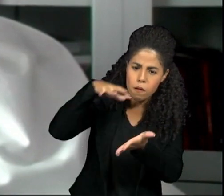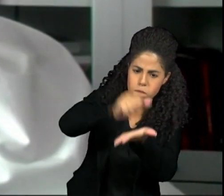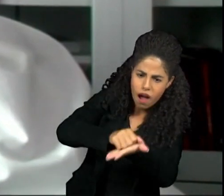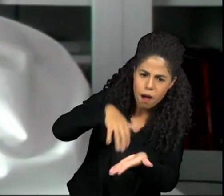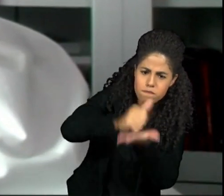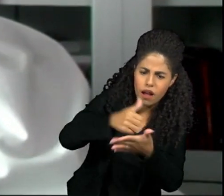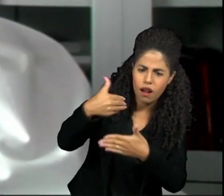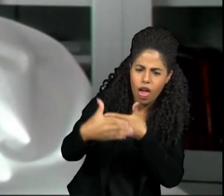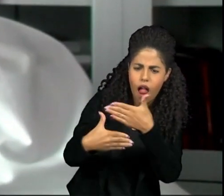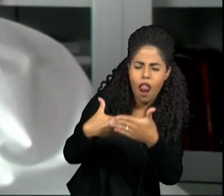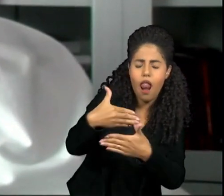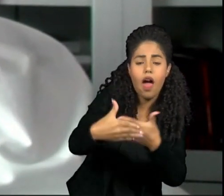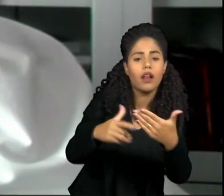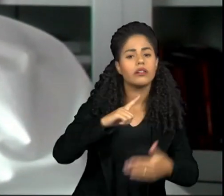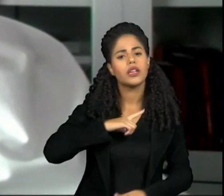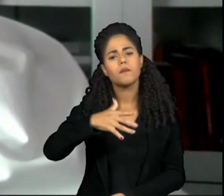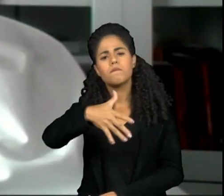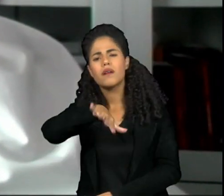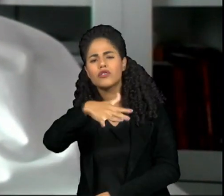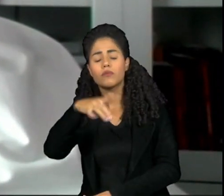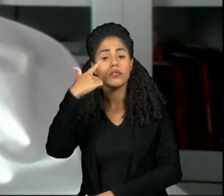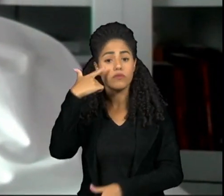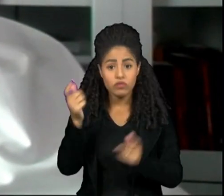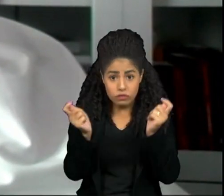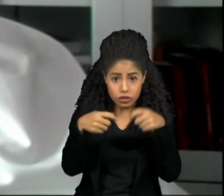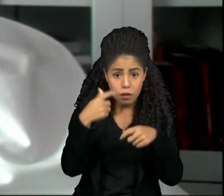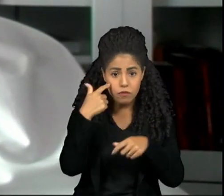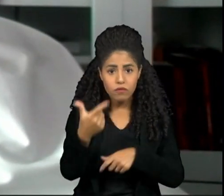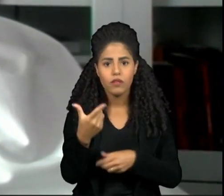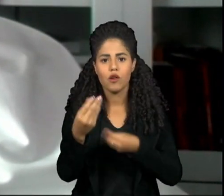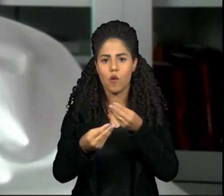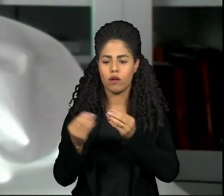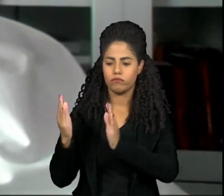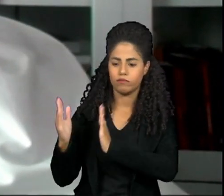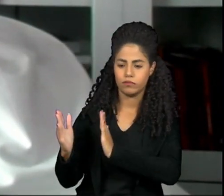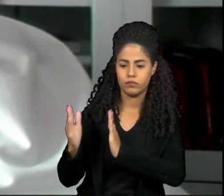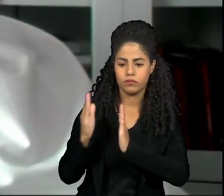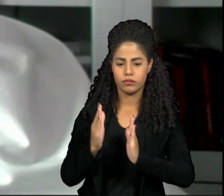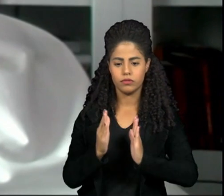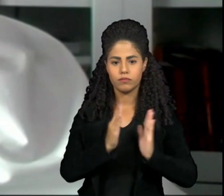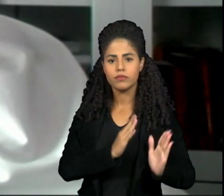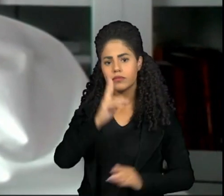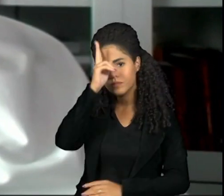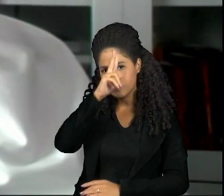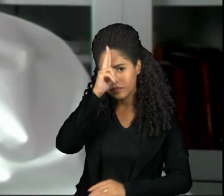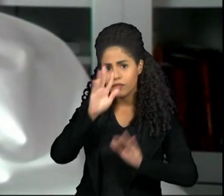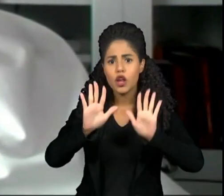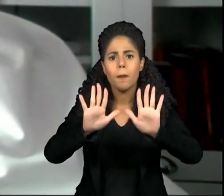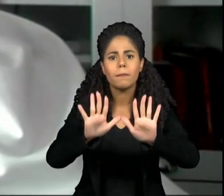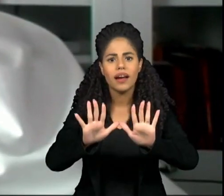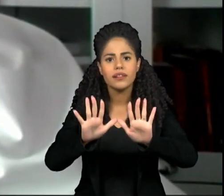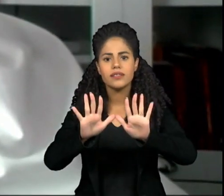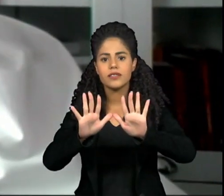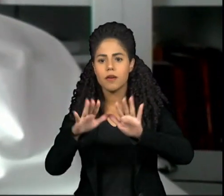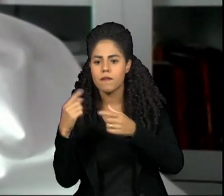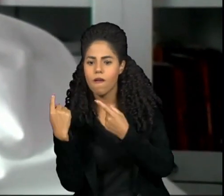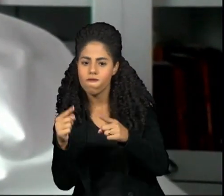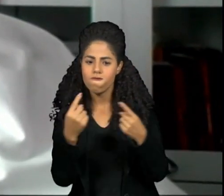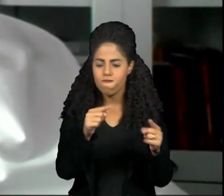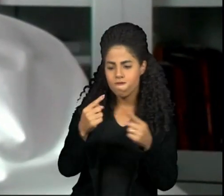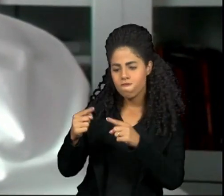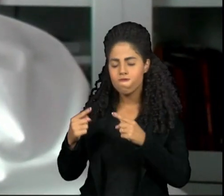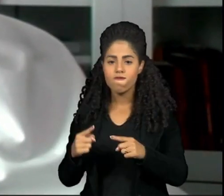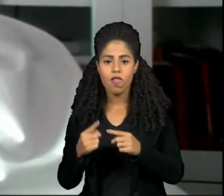que são mais ou menos visíveis em determinados momentos históricos, mas a perseguição ela nunca cessa